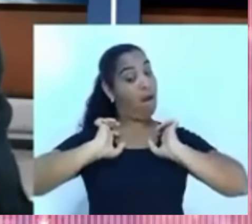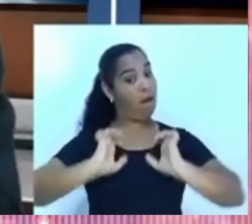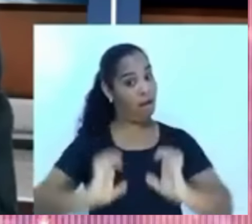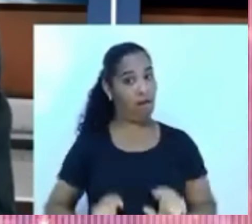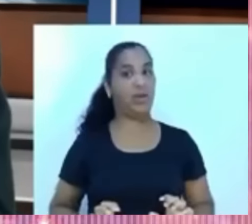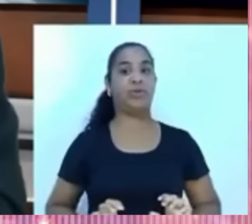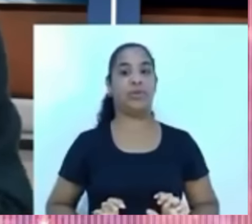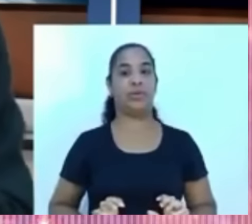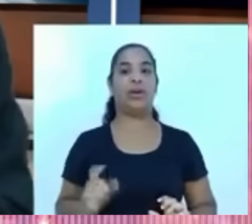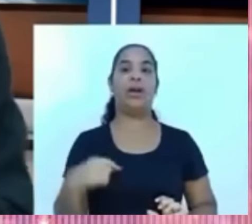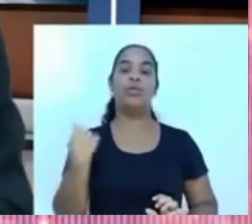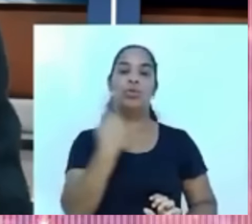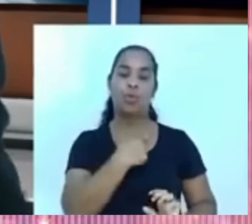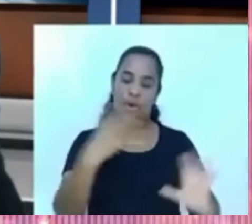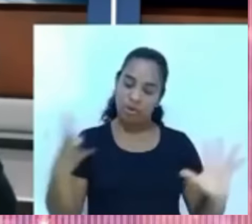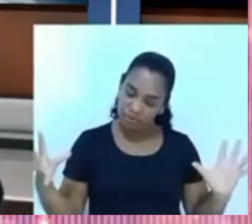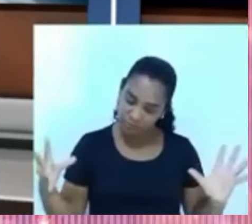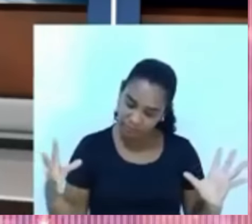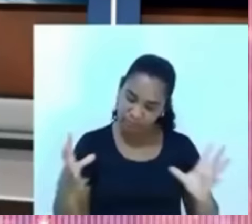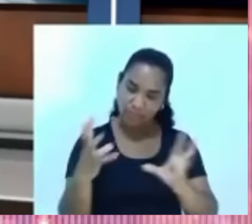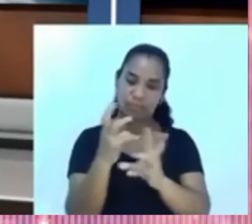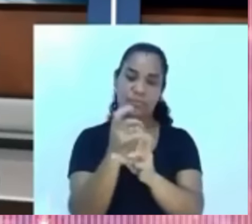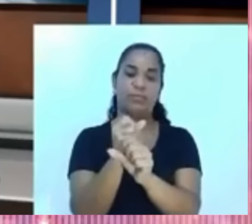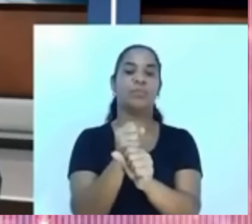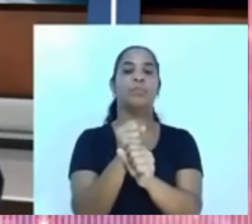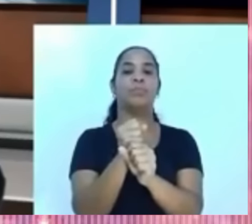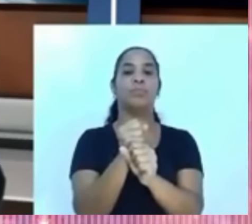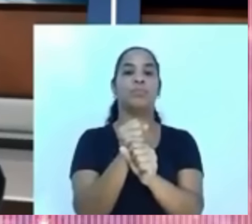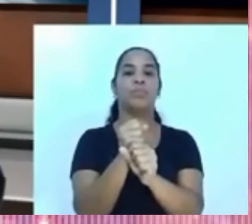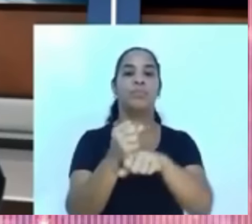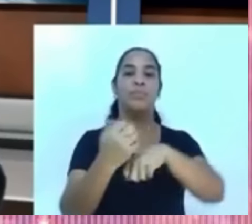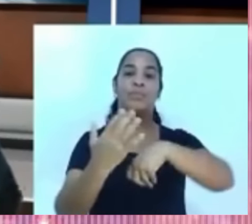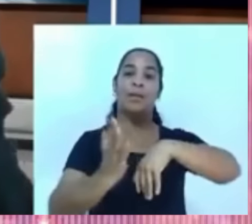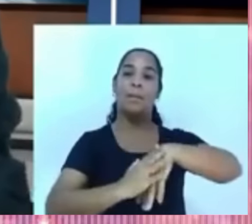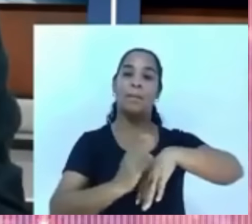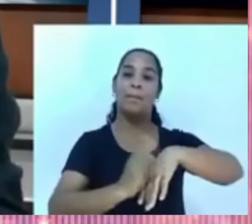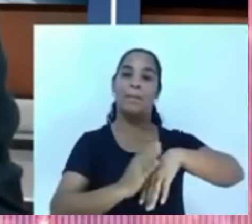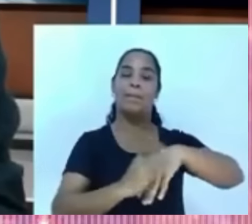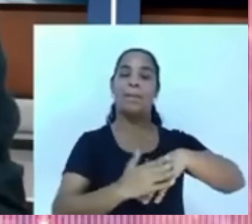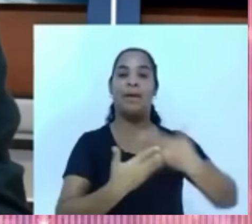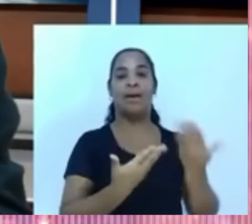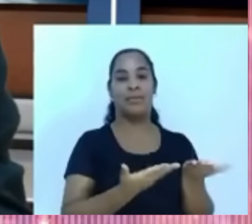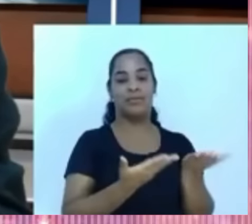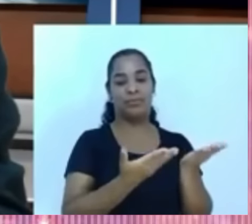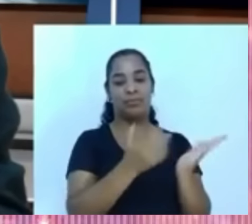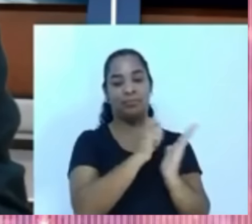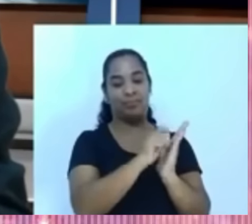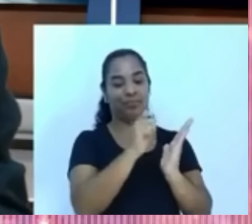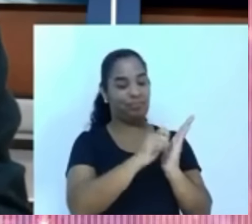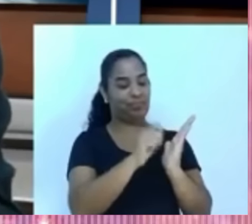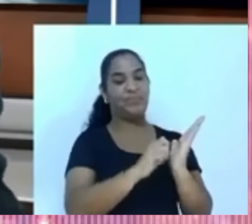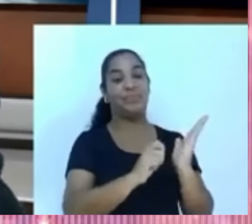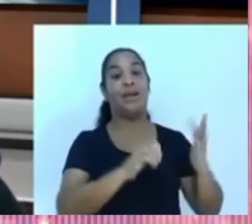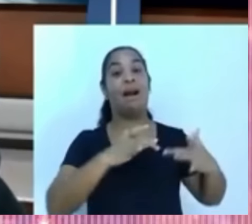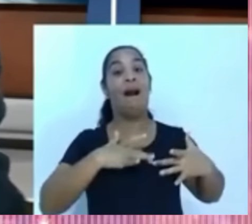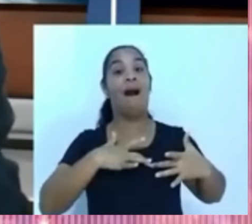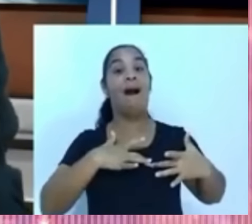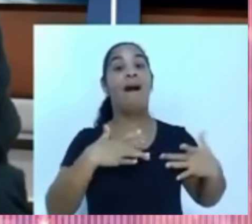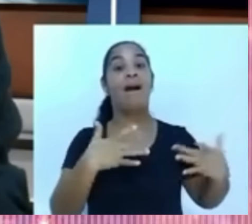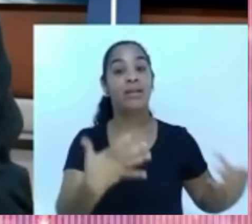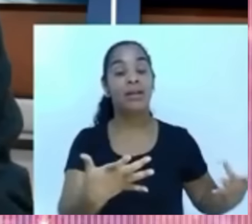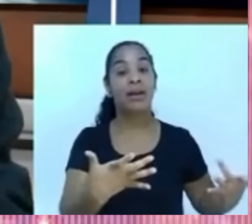a culminar tudo ISO nas mãos que se florecem em Luz de caridade então